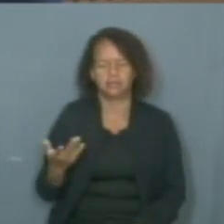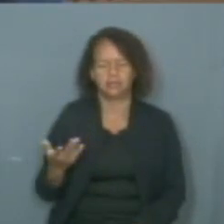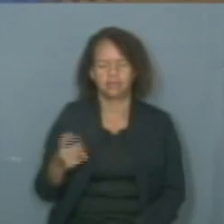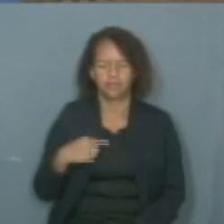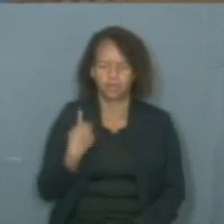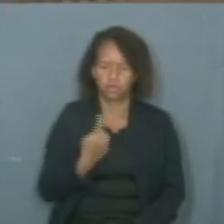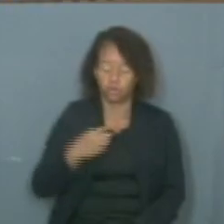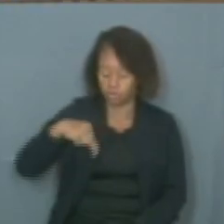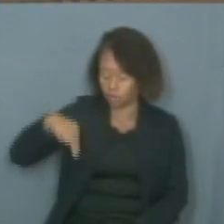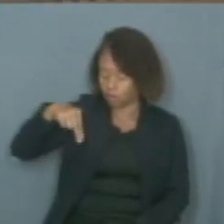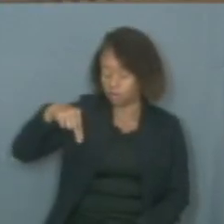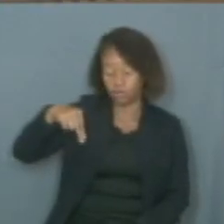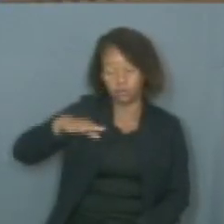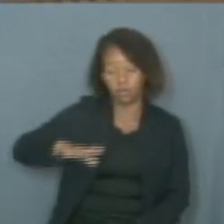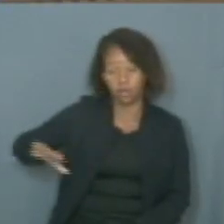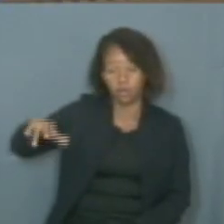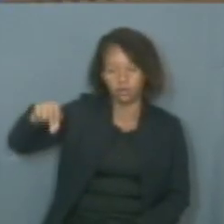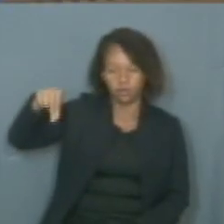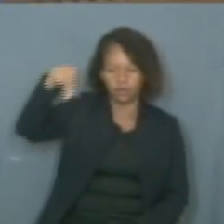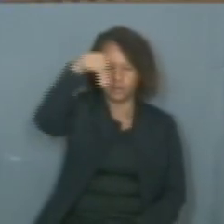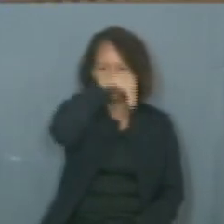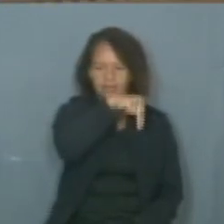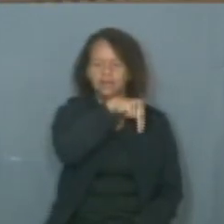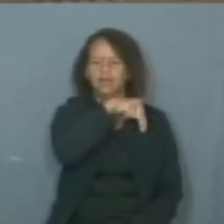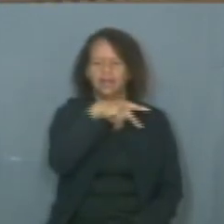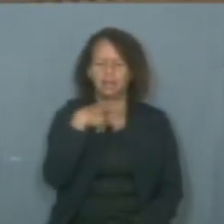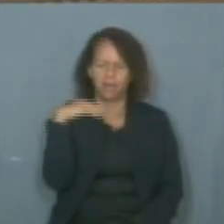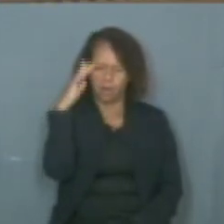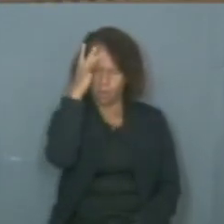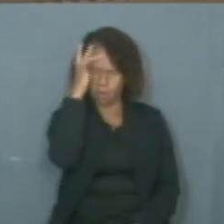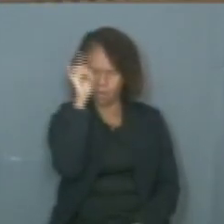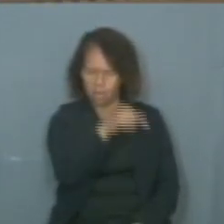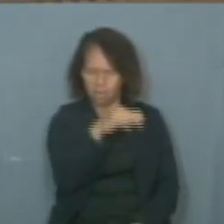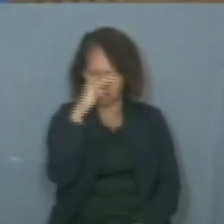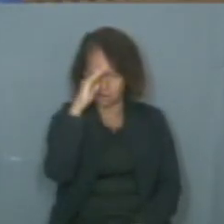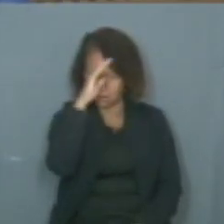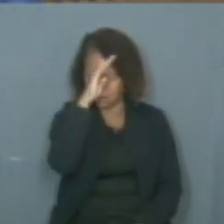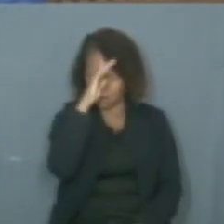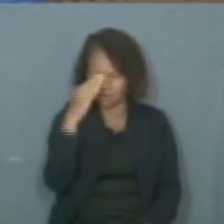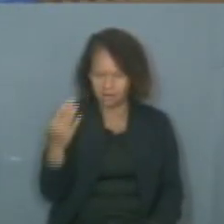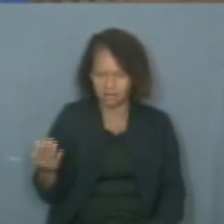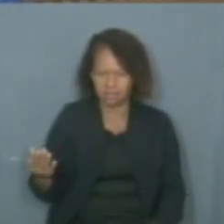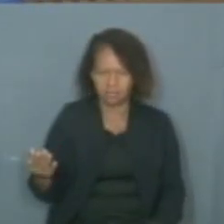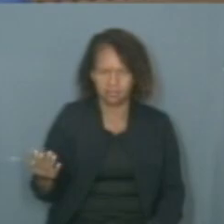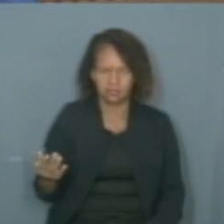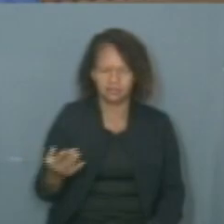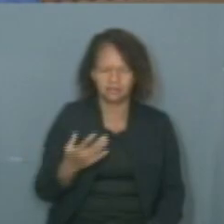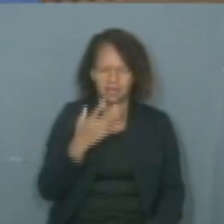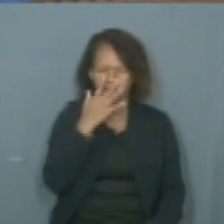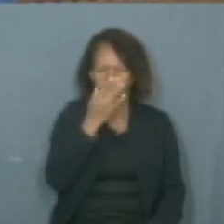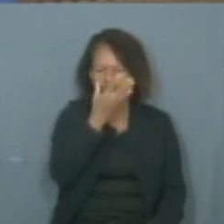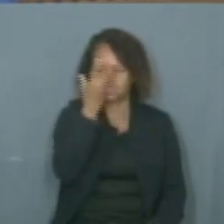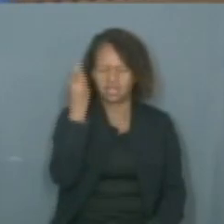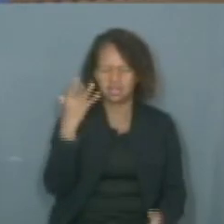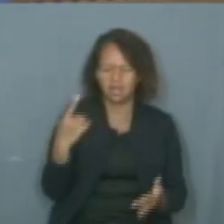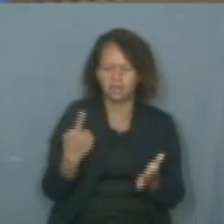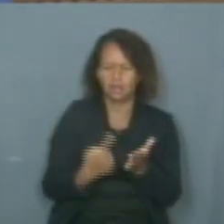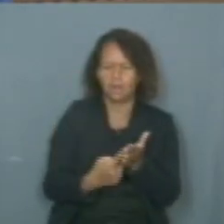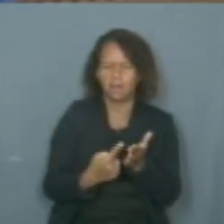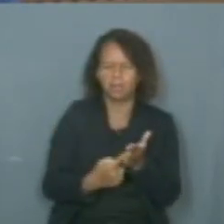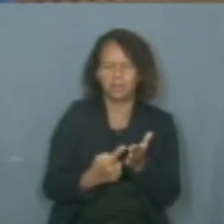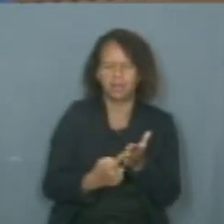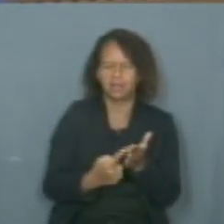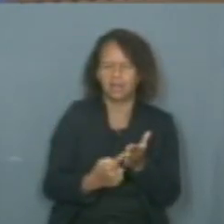do Norte e do Nordeste. E depois a gente fala que é culpa do Bolsonaro. Só que eu acho que esqueceram de combinar o